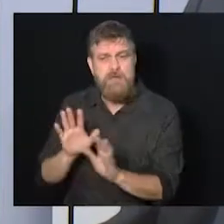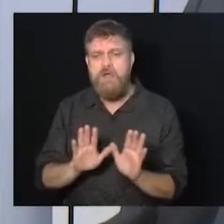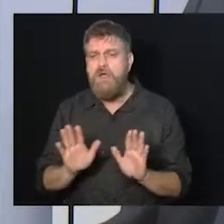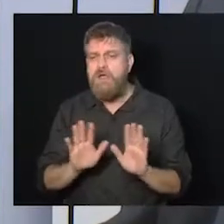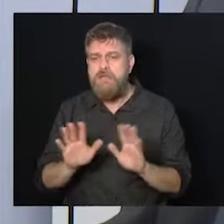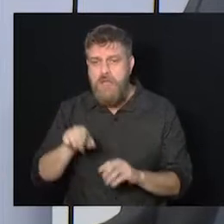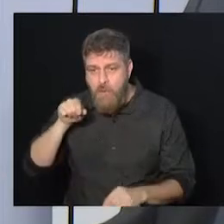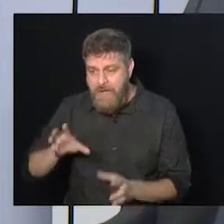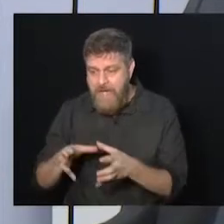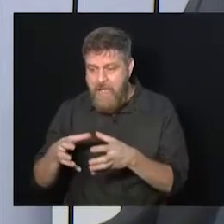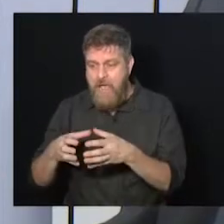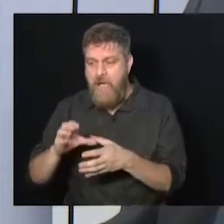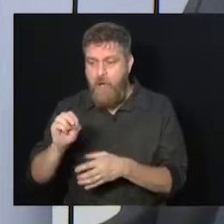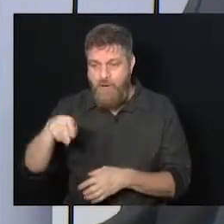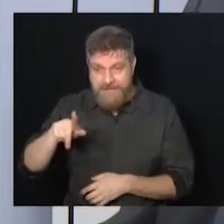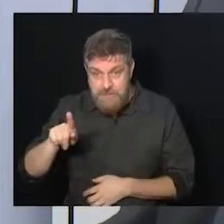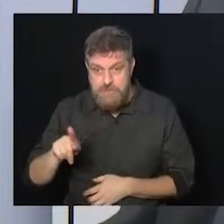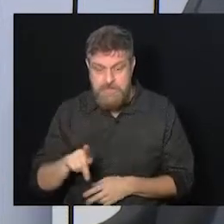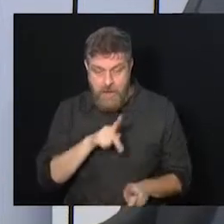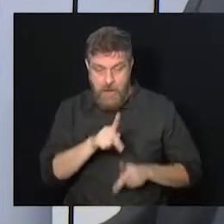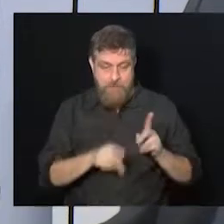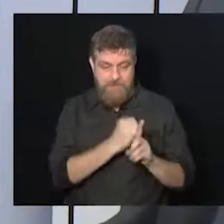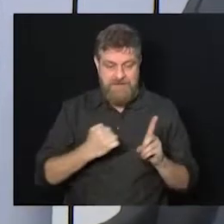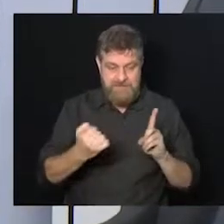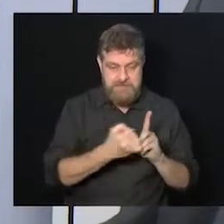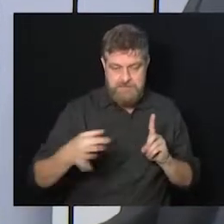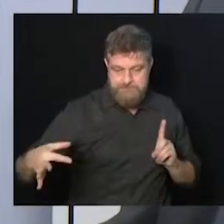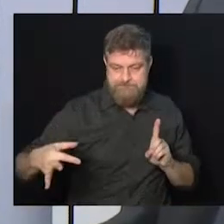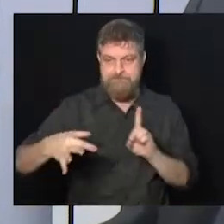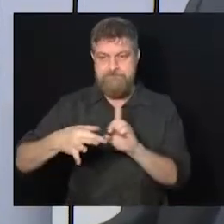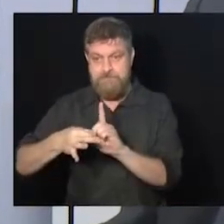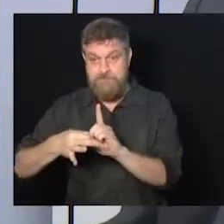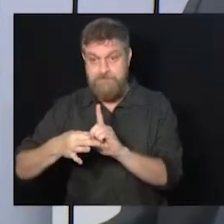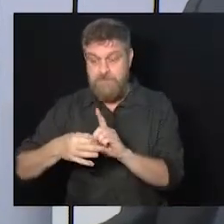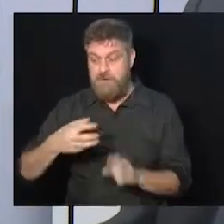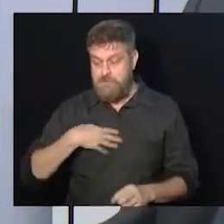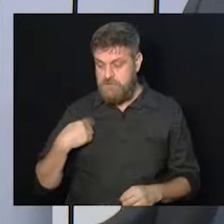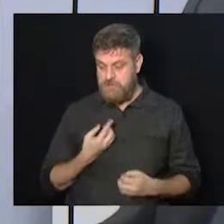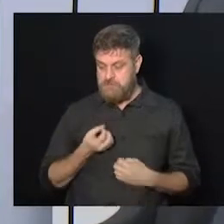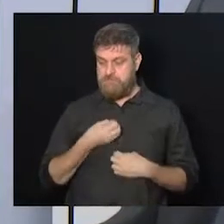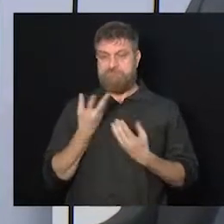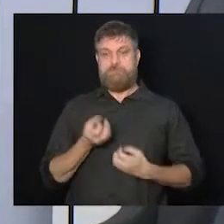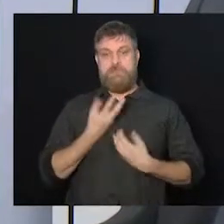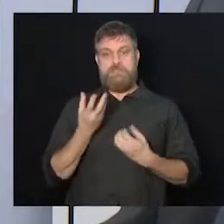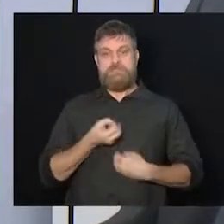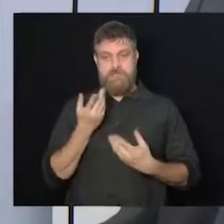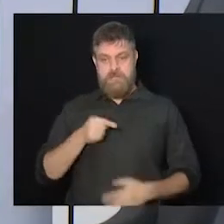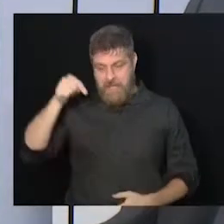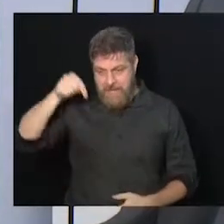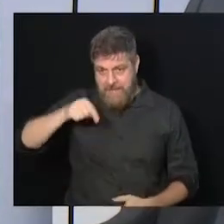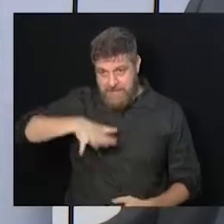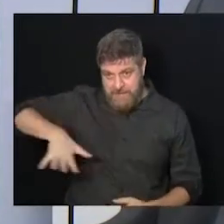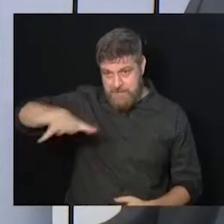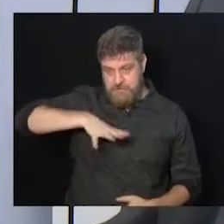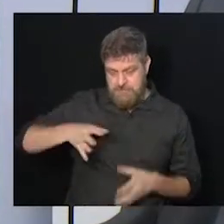que braços da sociedade civil. São formas da gente se expressar. Aqui na região a gente tem algumas